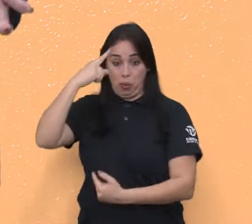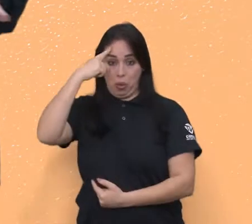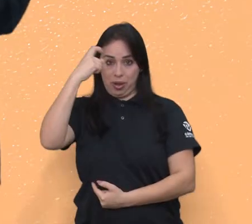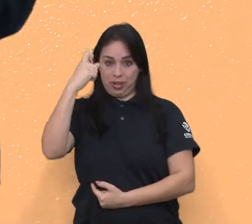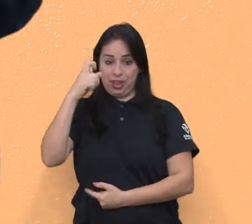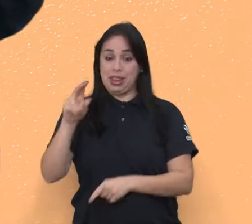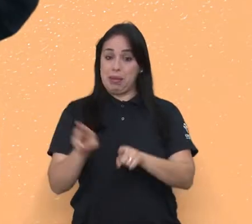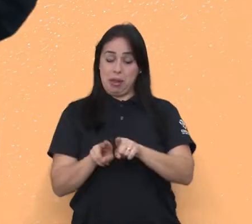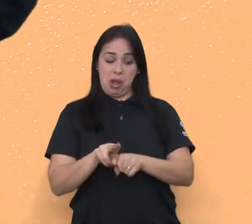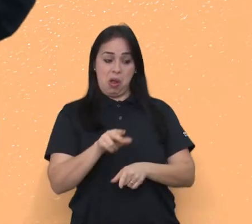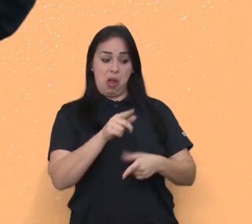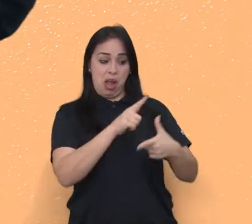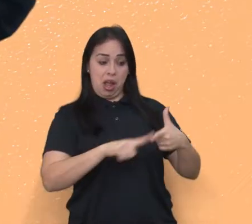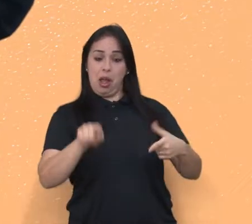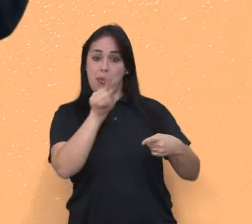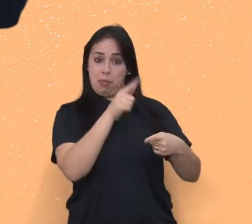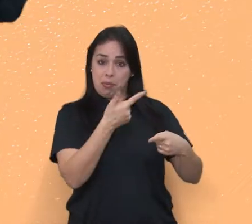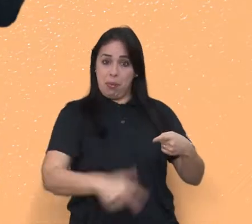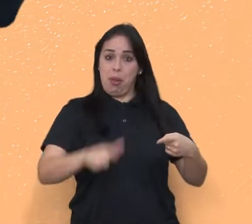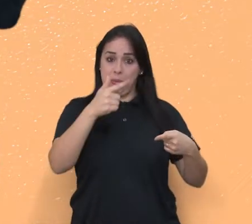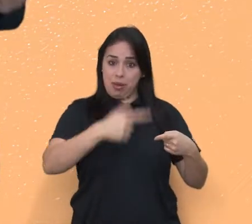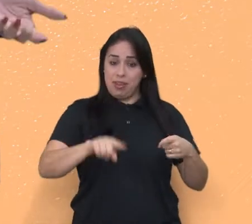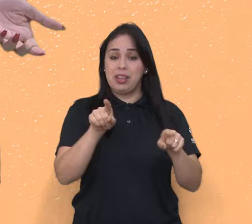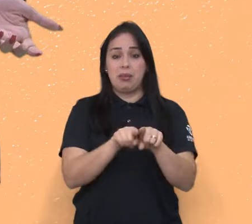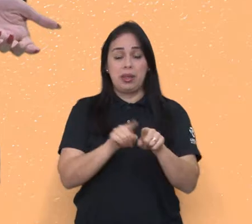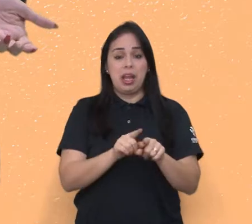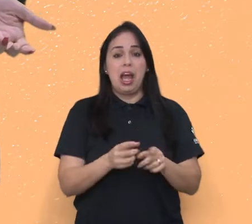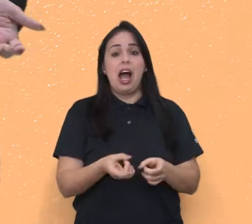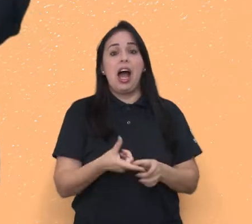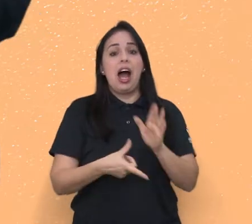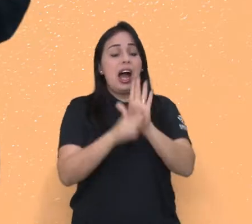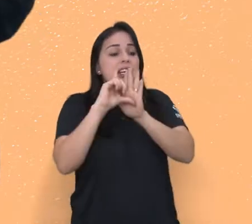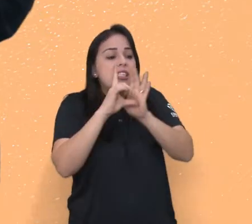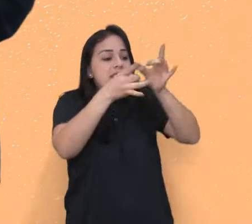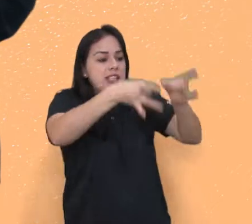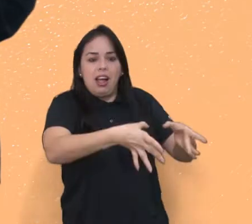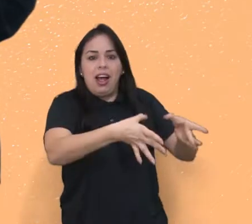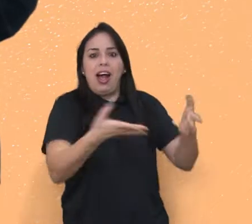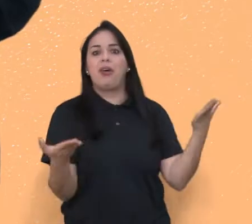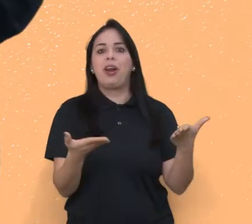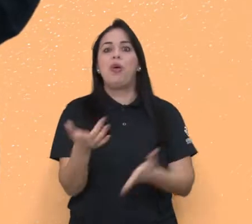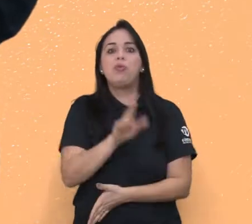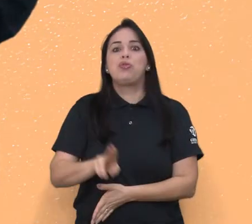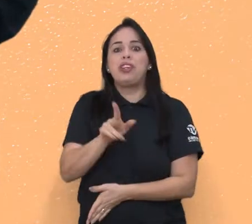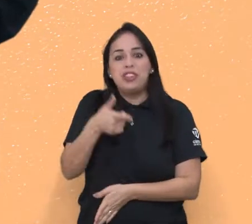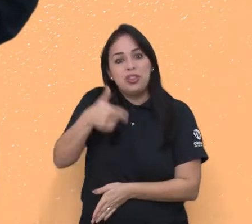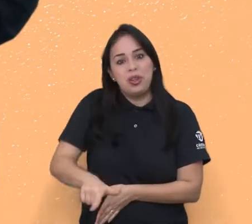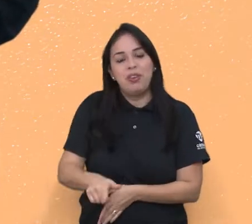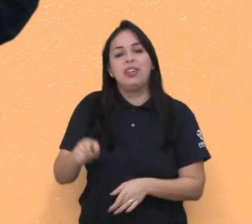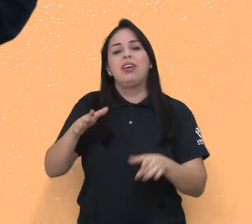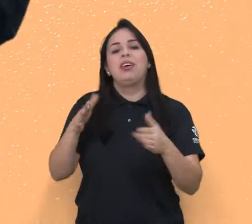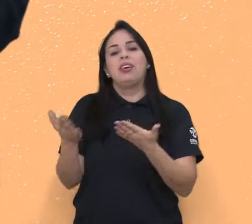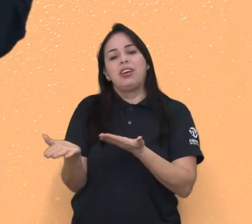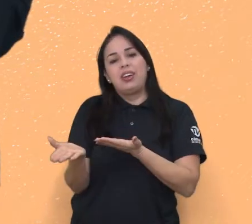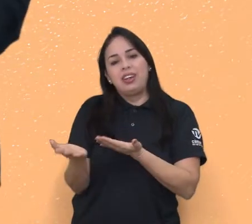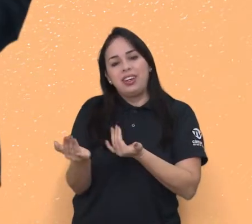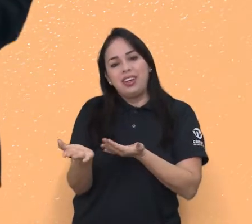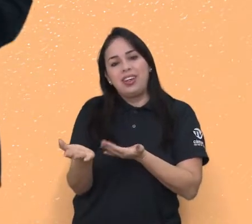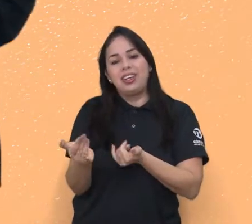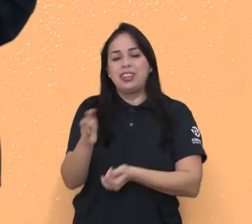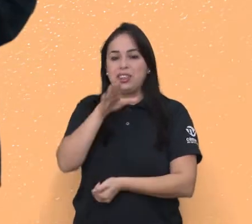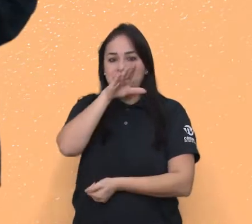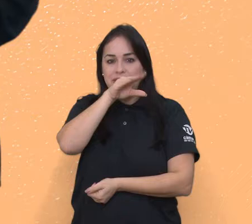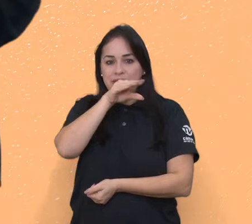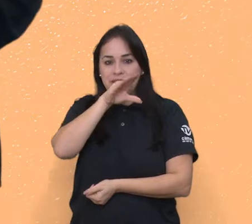e reaproveitamento de materiais que seriam descartados. Crianças e jovens praticam a consciência